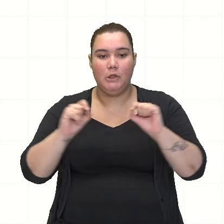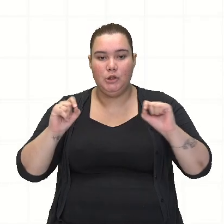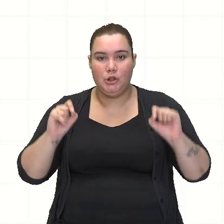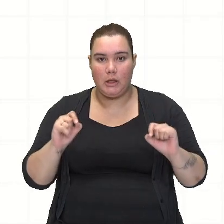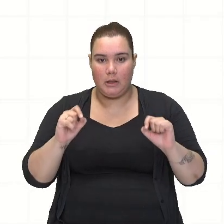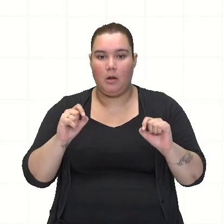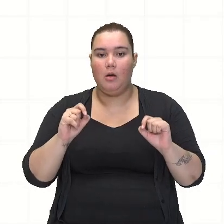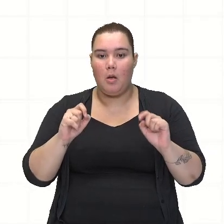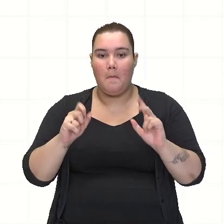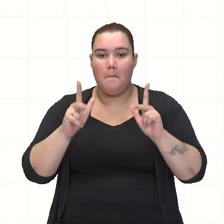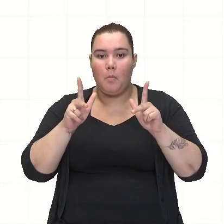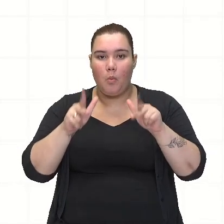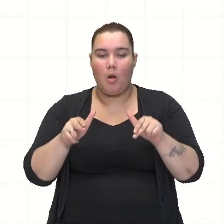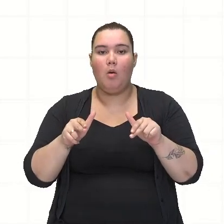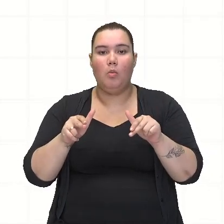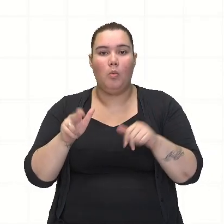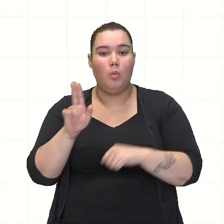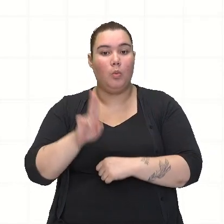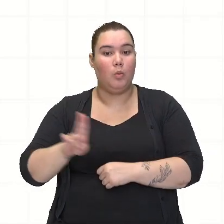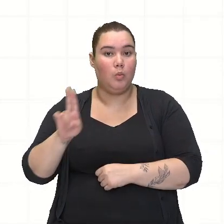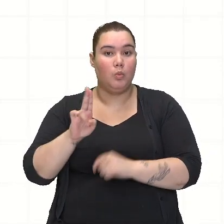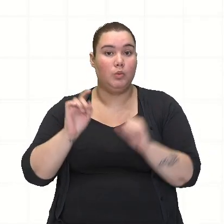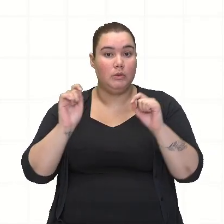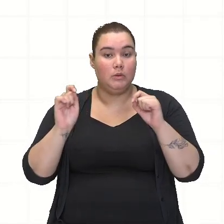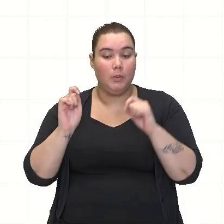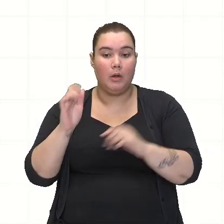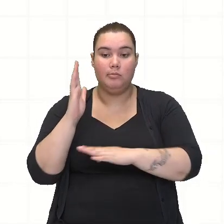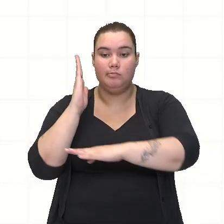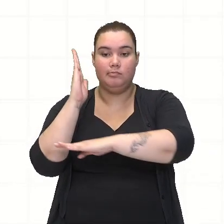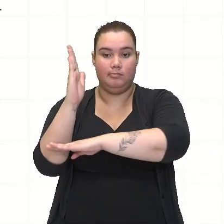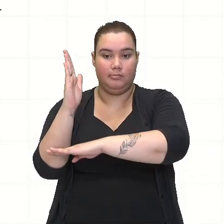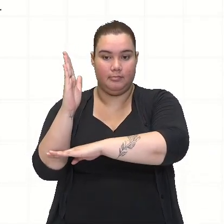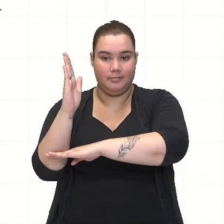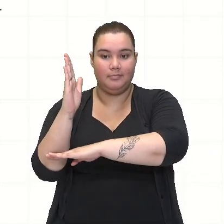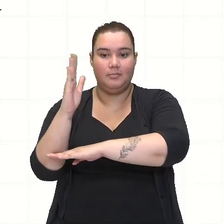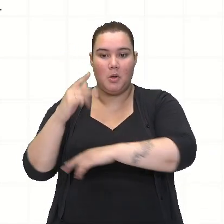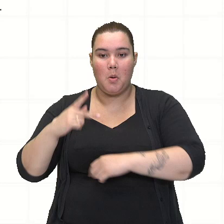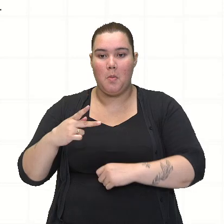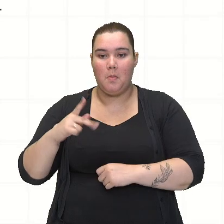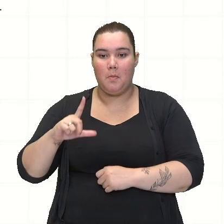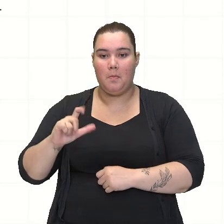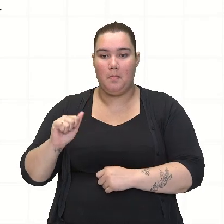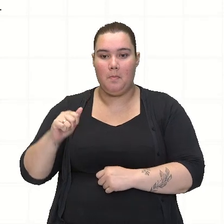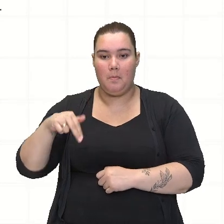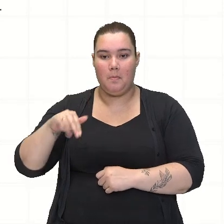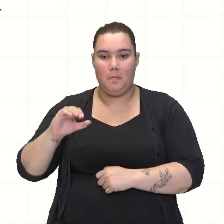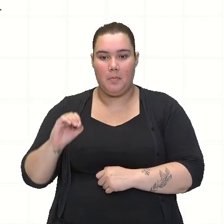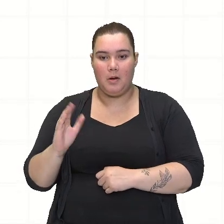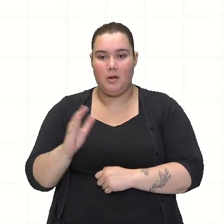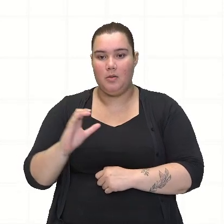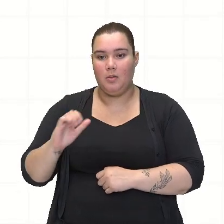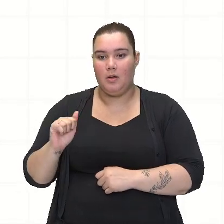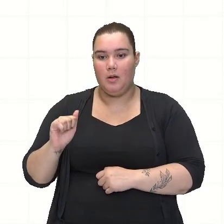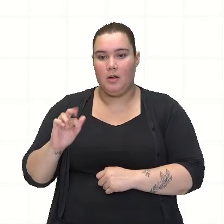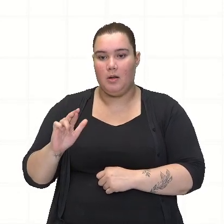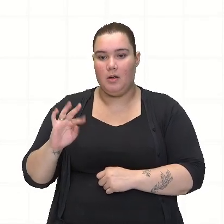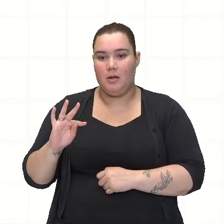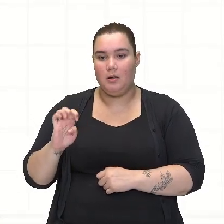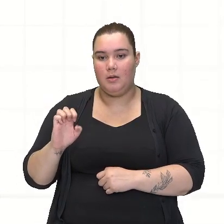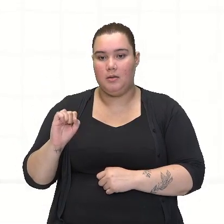medida padrão, como no plano cartesiano. Olha. Então, vamos lembrar aqui